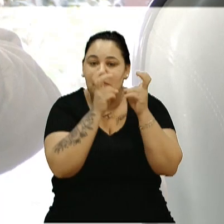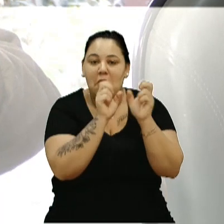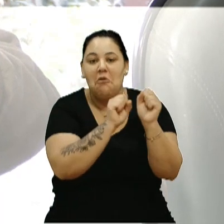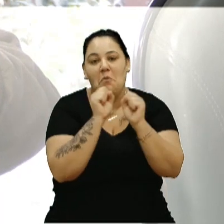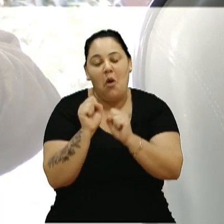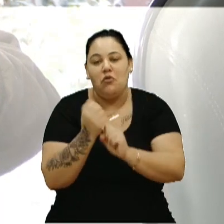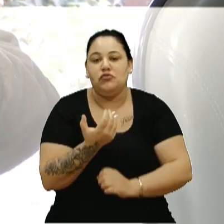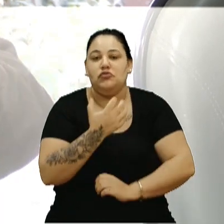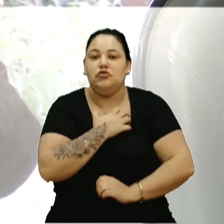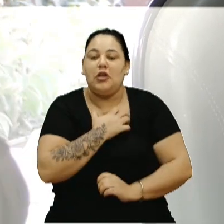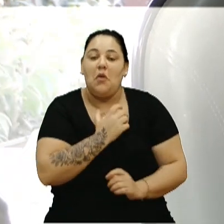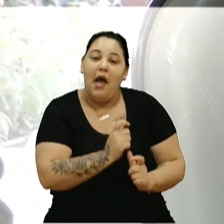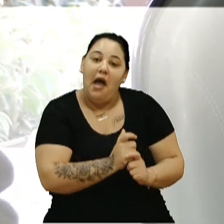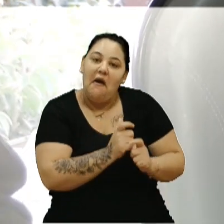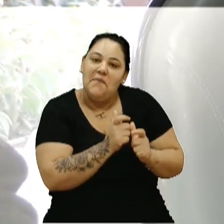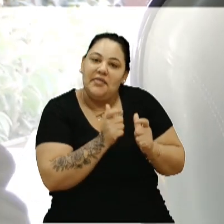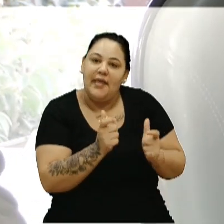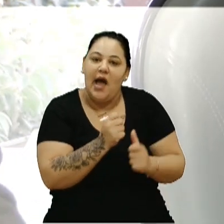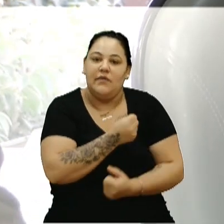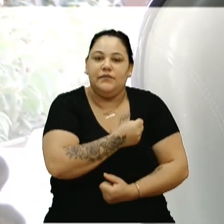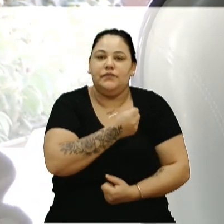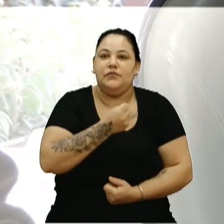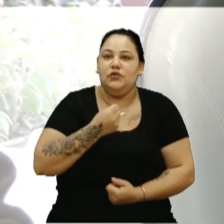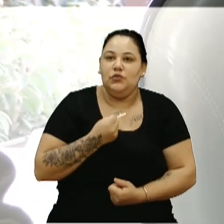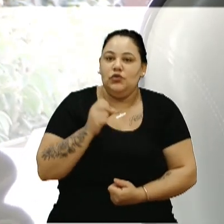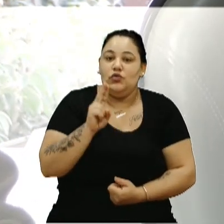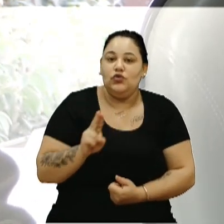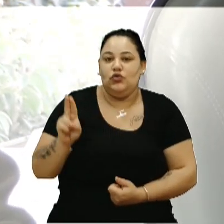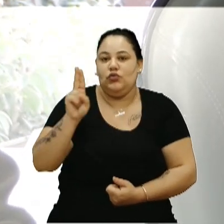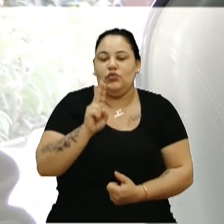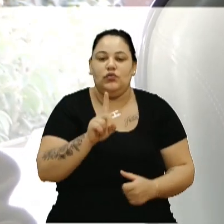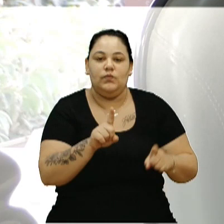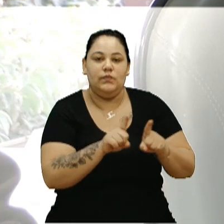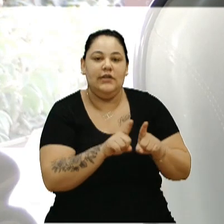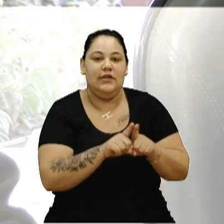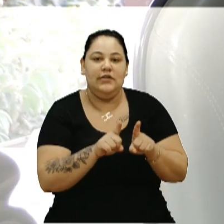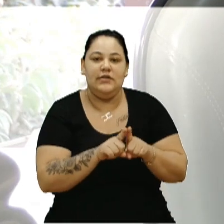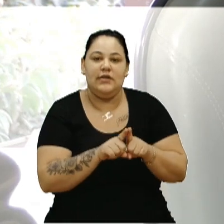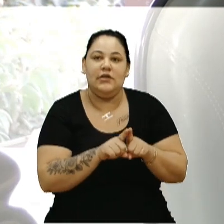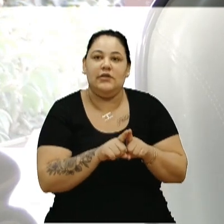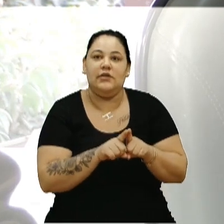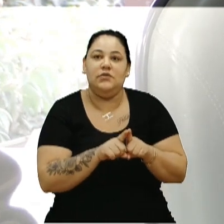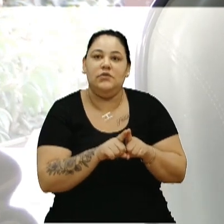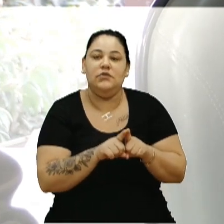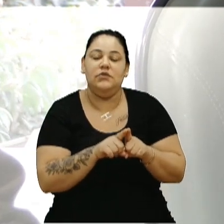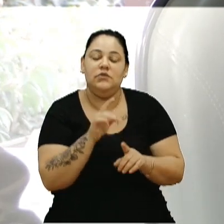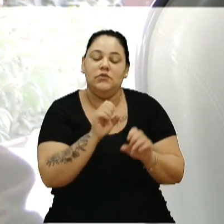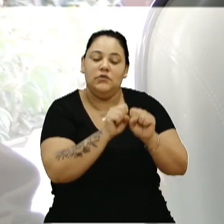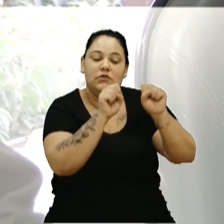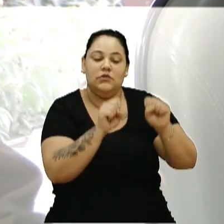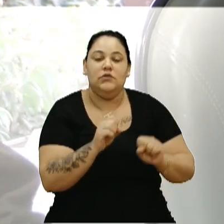certa forma, aumentar o número de usuários, tanto do Sistema Único de Saúde, como também da